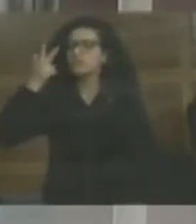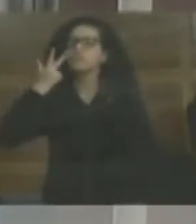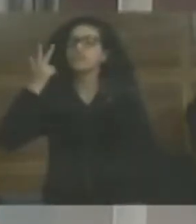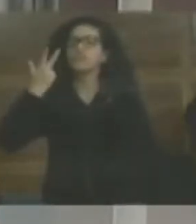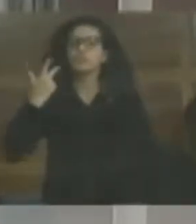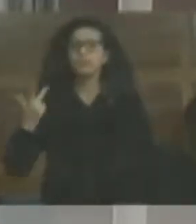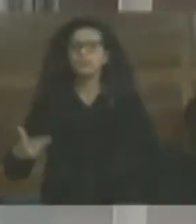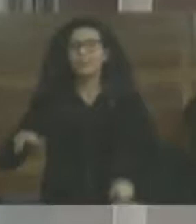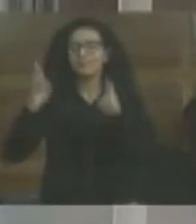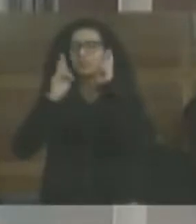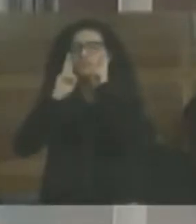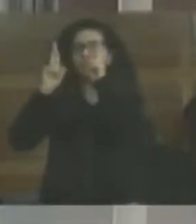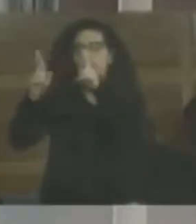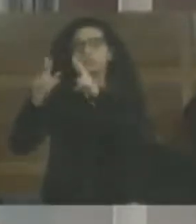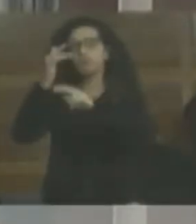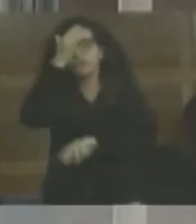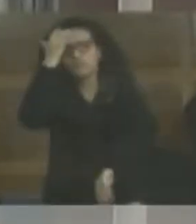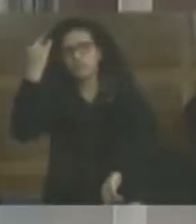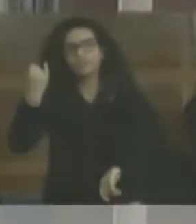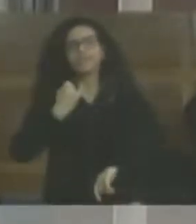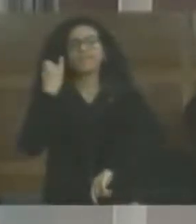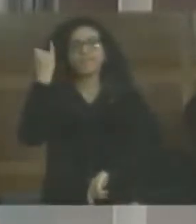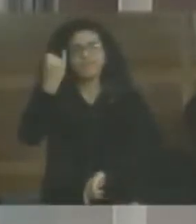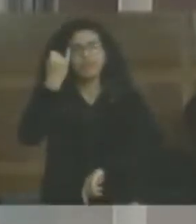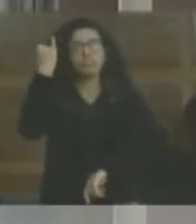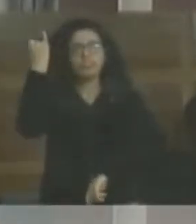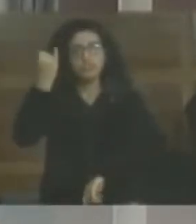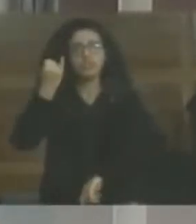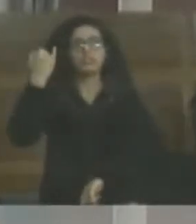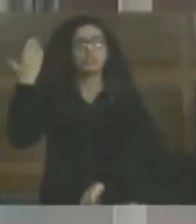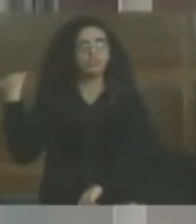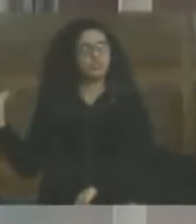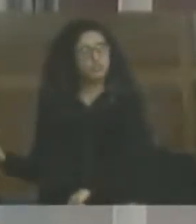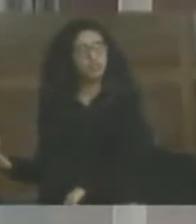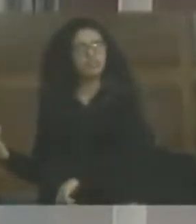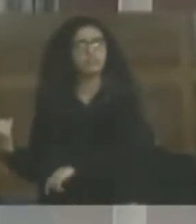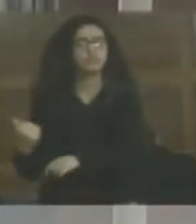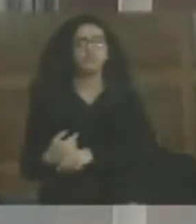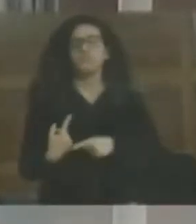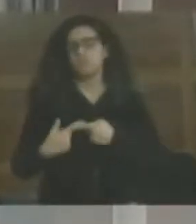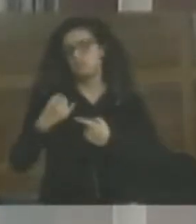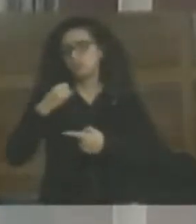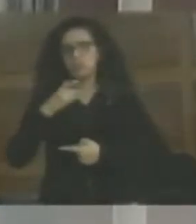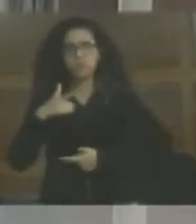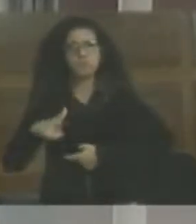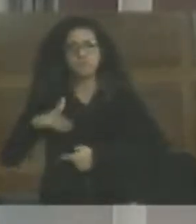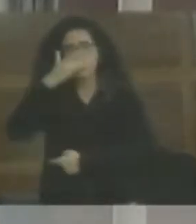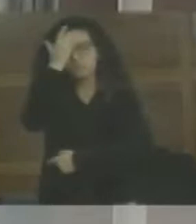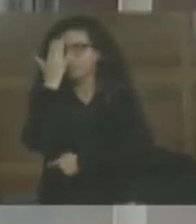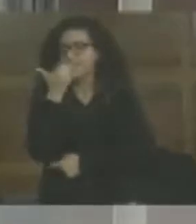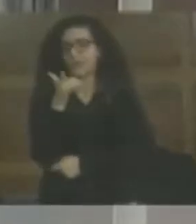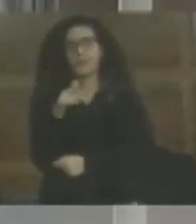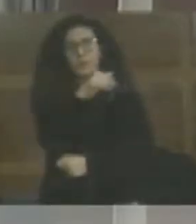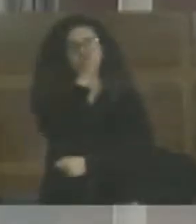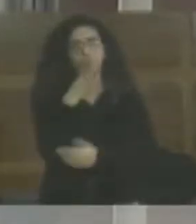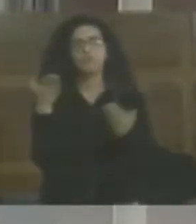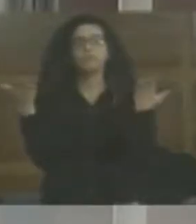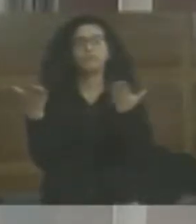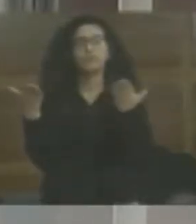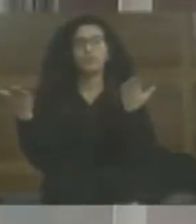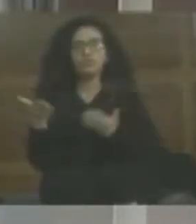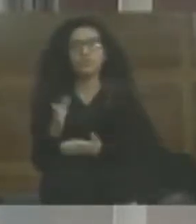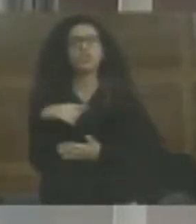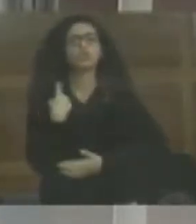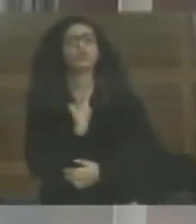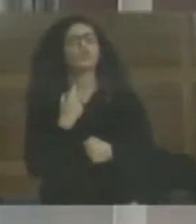respeitar essas pessoas que foram importantes e muito importantes, que sem elas a gente não teria o Brasil que a gente tem hoje, e com elas nós vamos